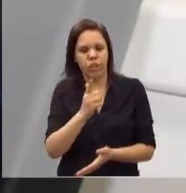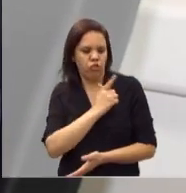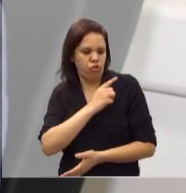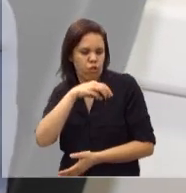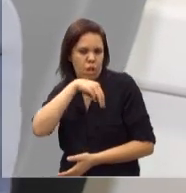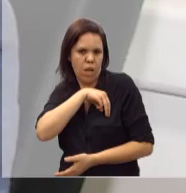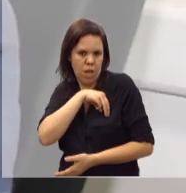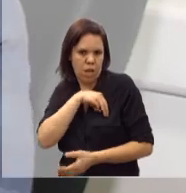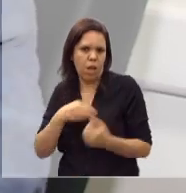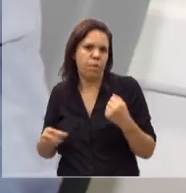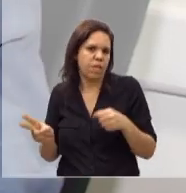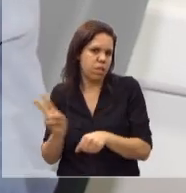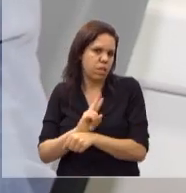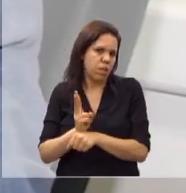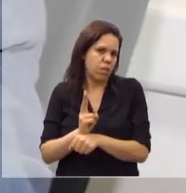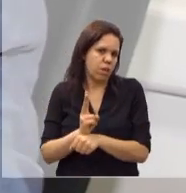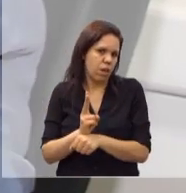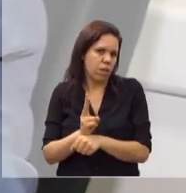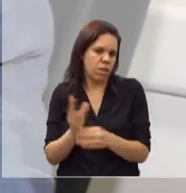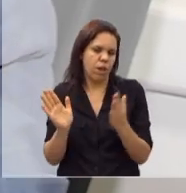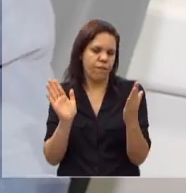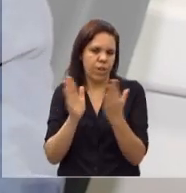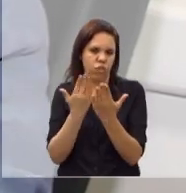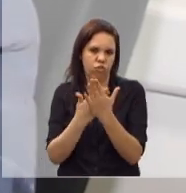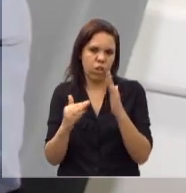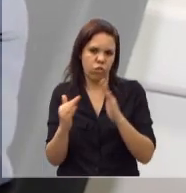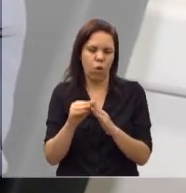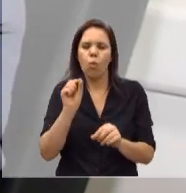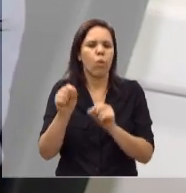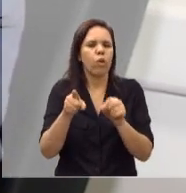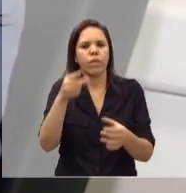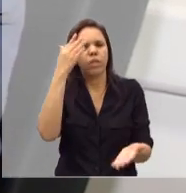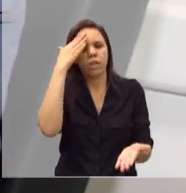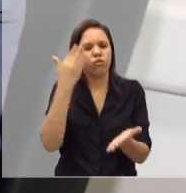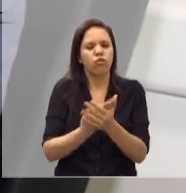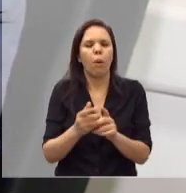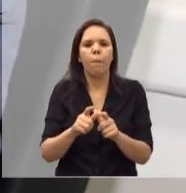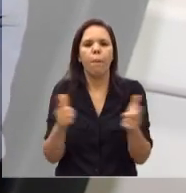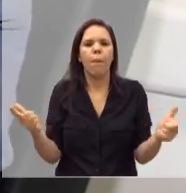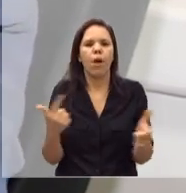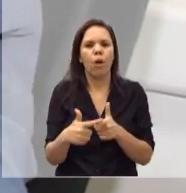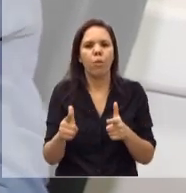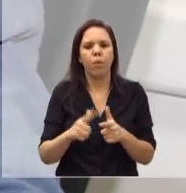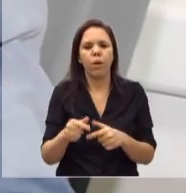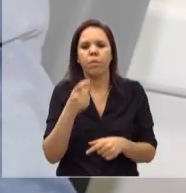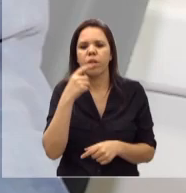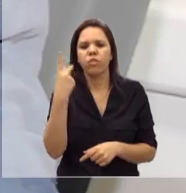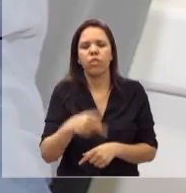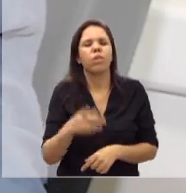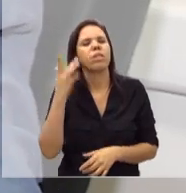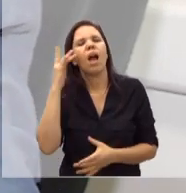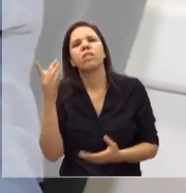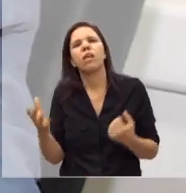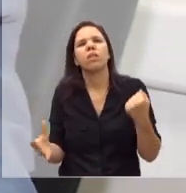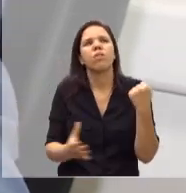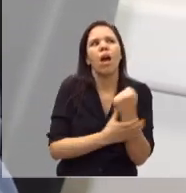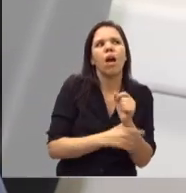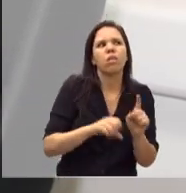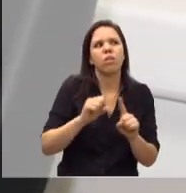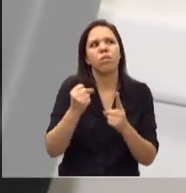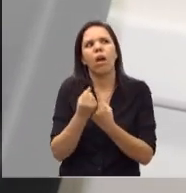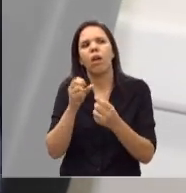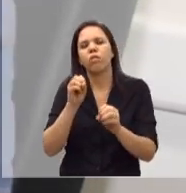Também visando a segurança. Hoje, o senhor acredita que qual seja o maior problema aí de Campinas? Segurança, a parte